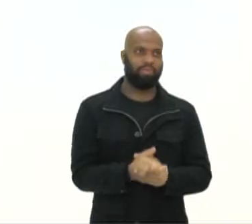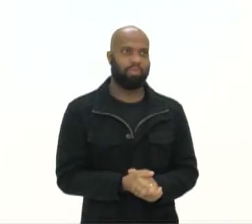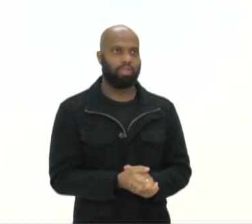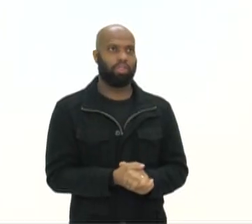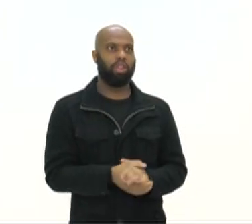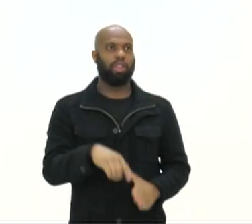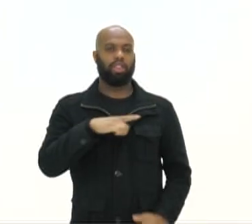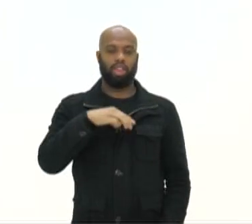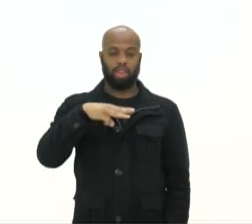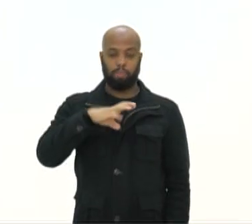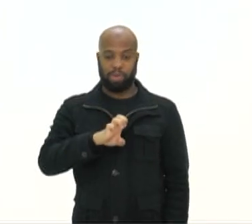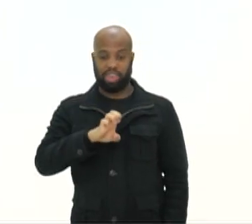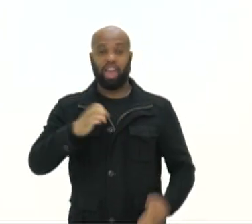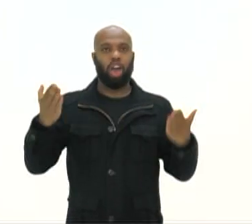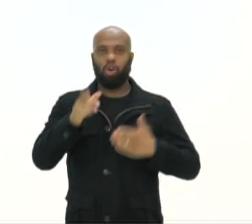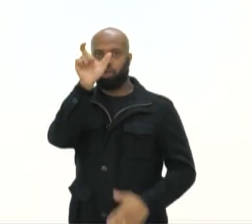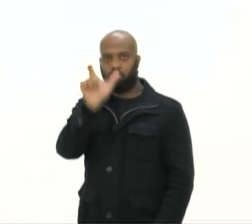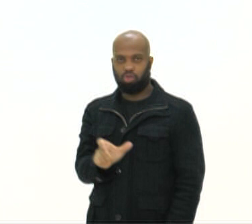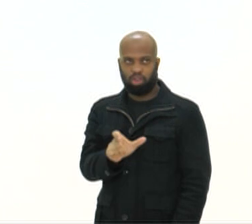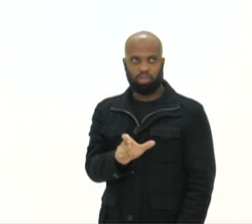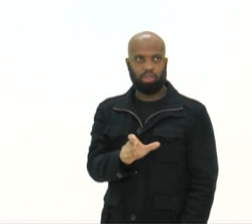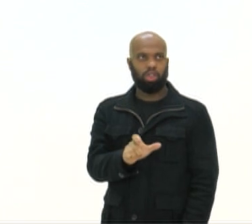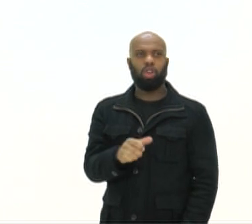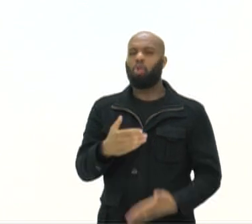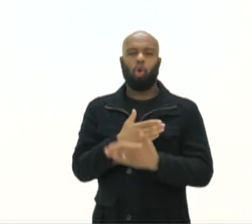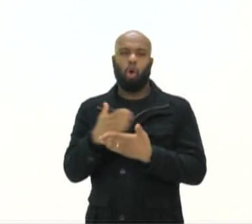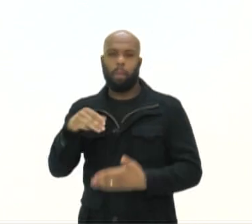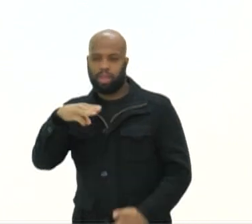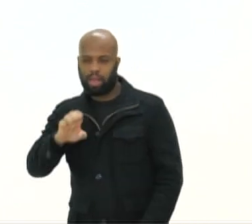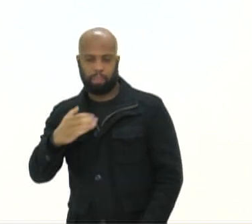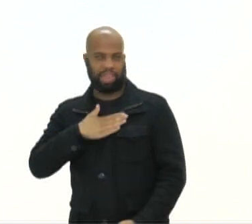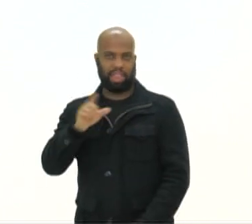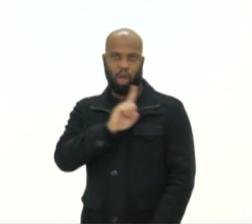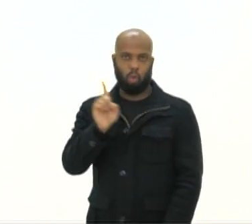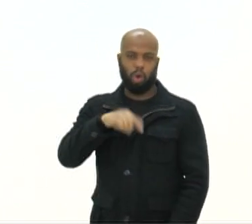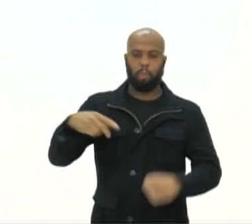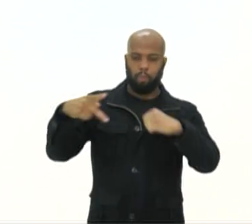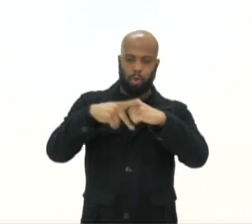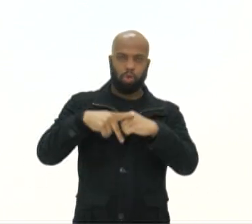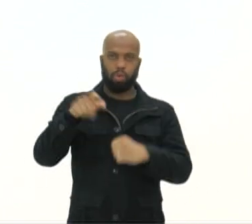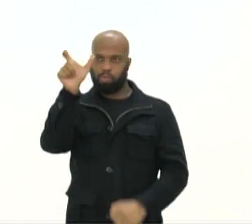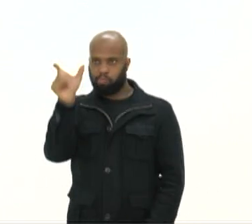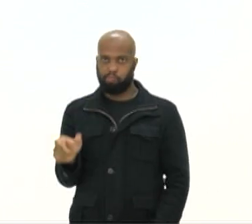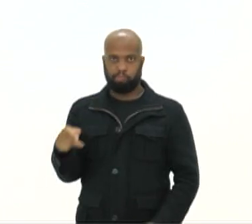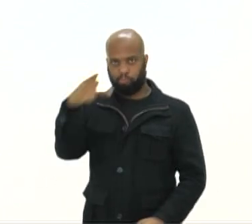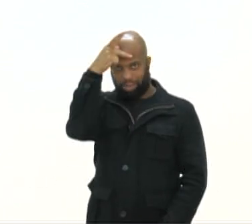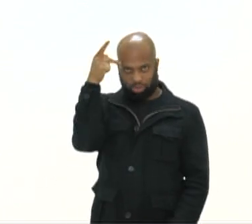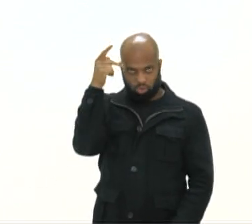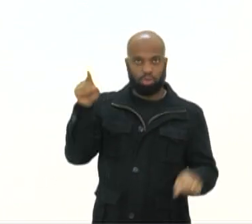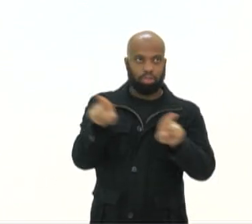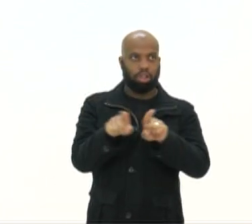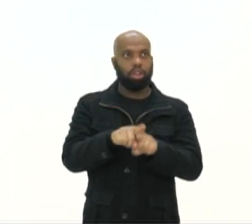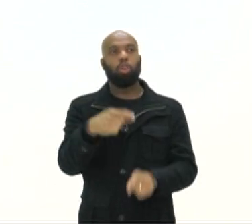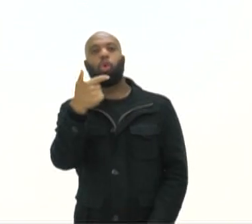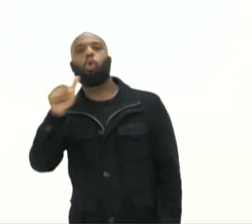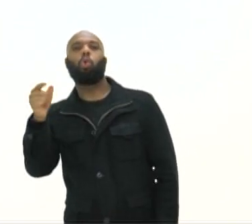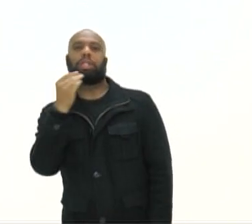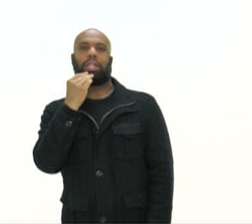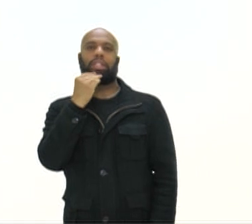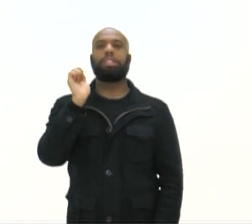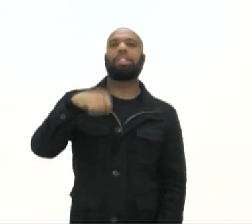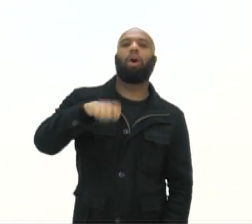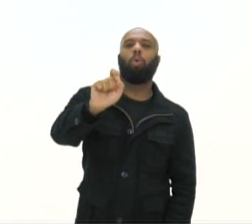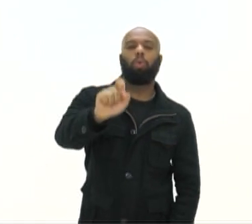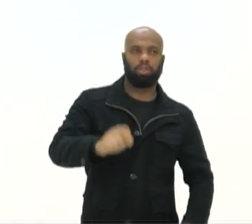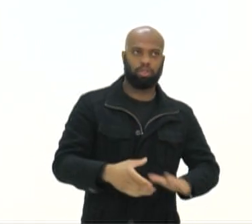me, que virou o sujeito. Óbvio, você não vai começar a frase com me, né? É o pronome pessoal, tá? E a outra possibilidade